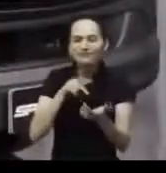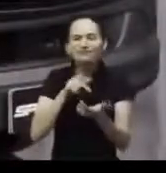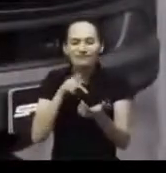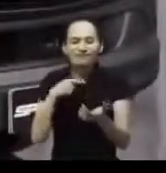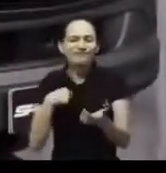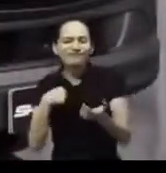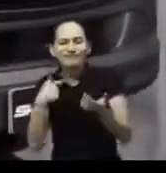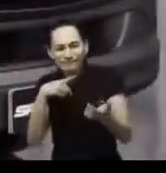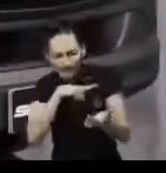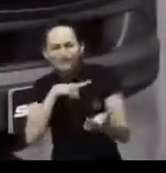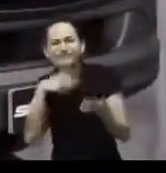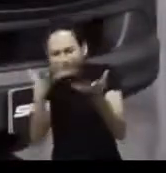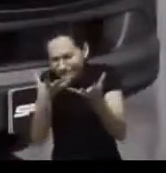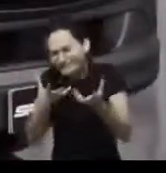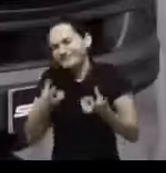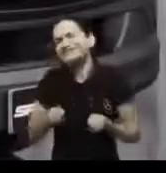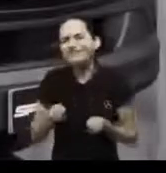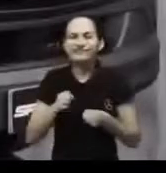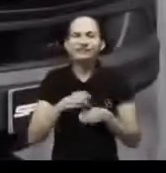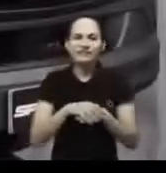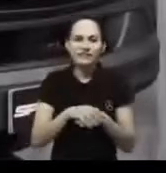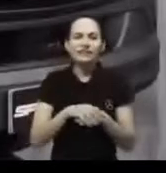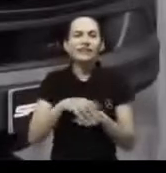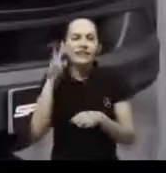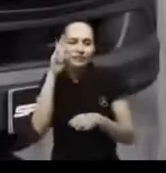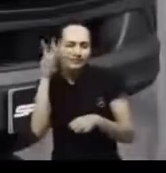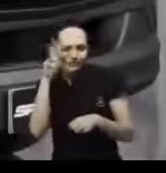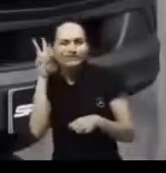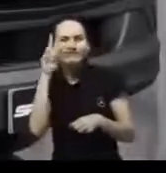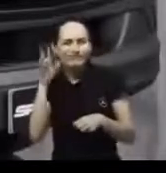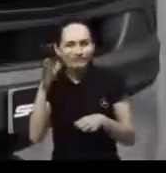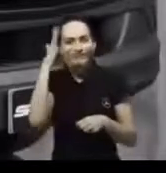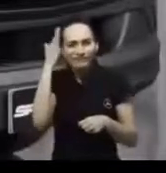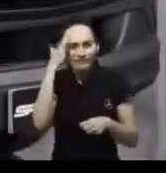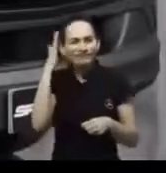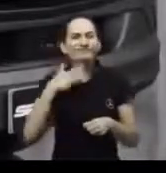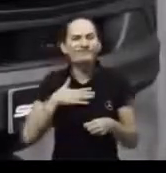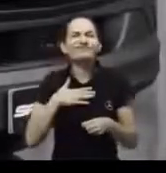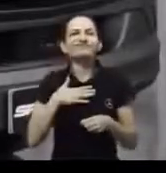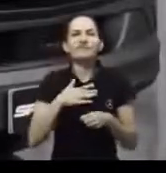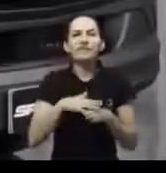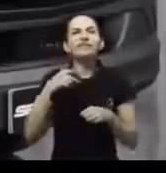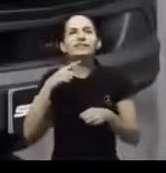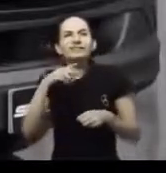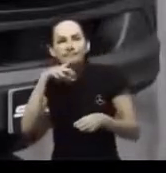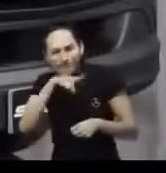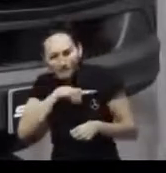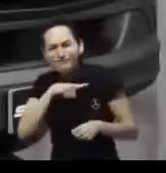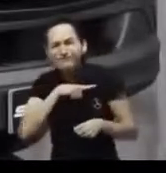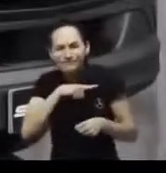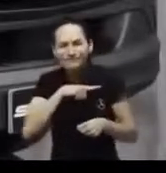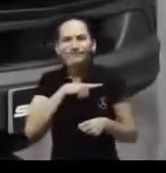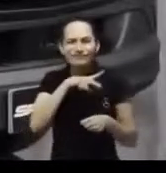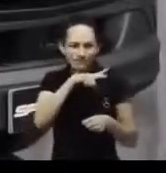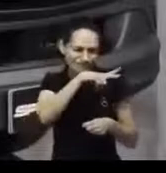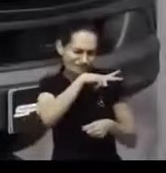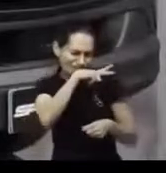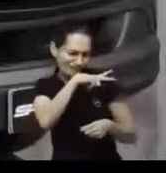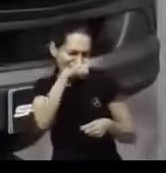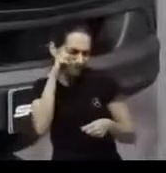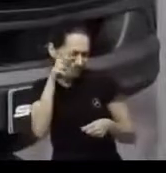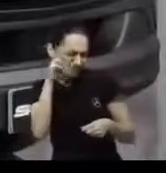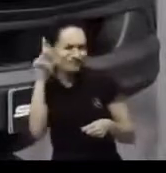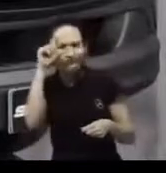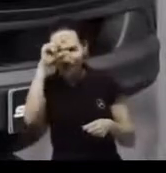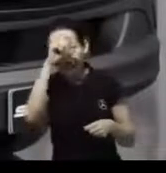pela empresa né eu sei uma gratidão tremenda quem sabe da minha história vai saber do que eu tô falando eu tenho jeito de uma história pessoal o início é